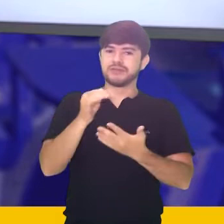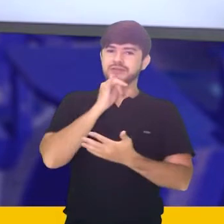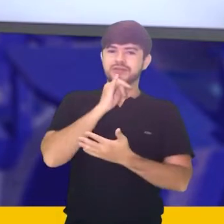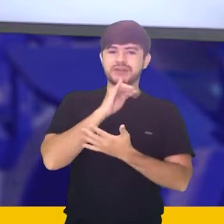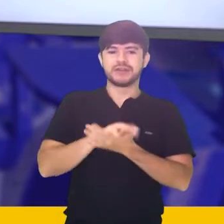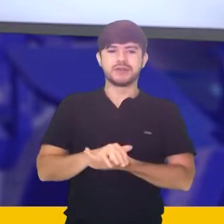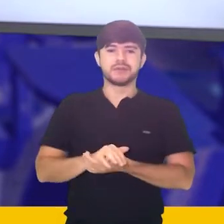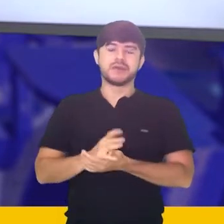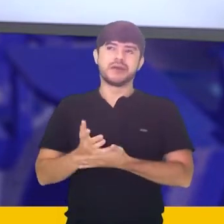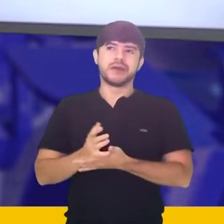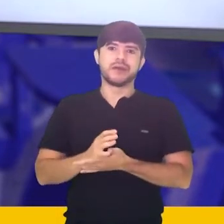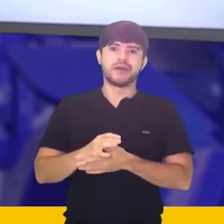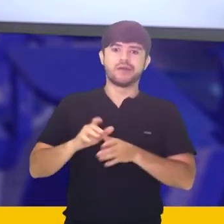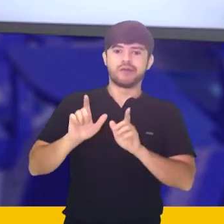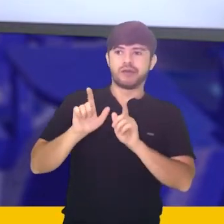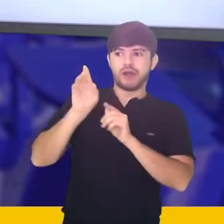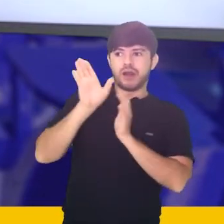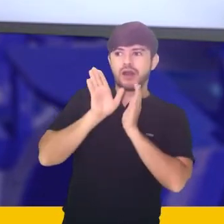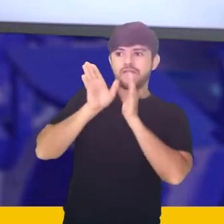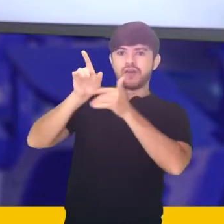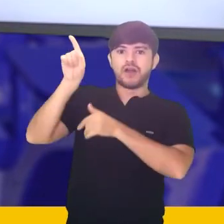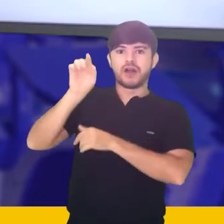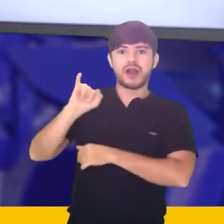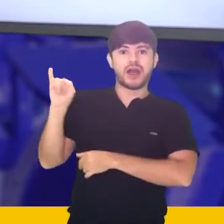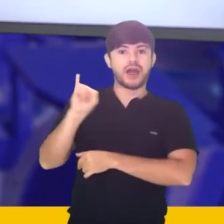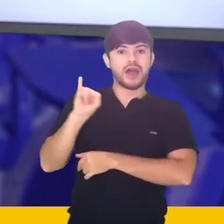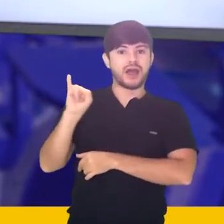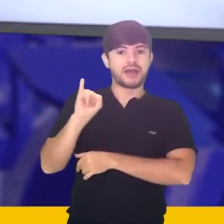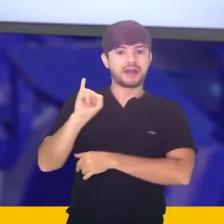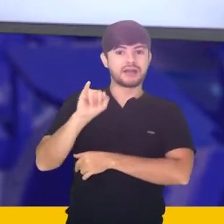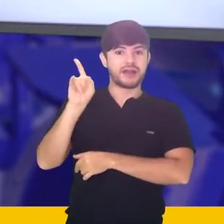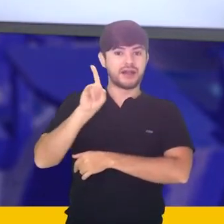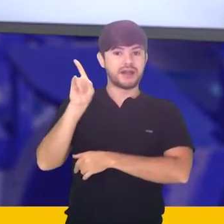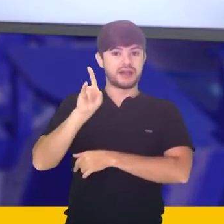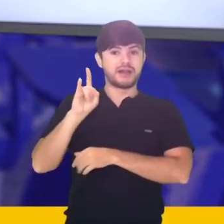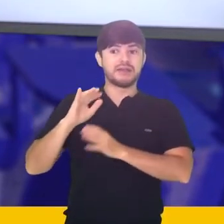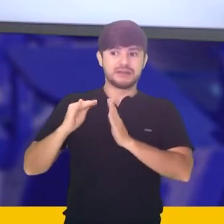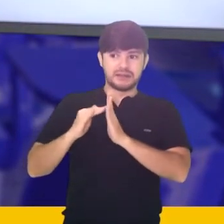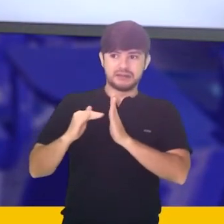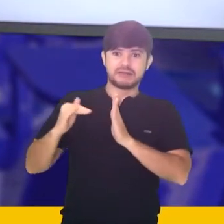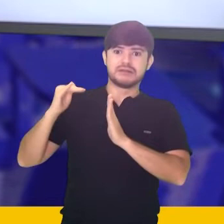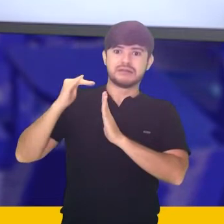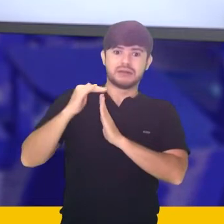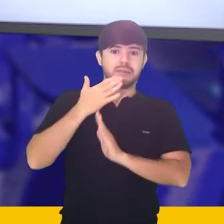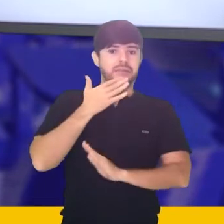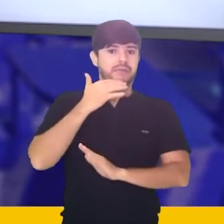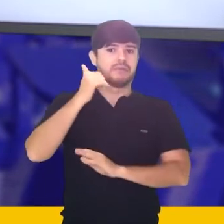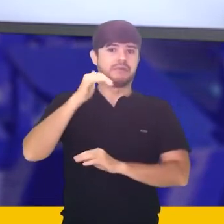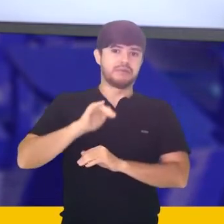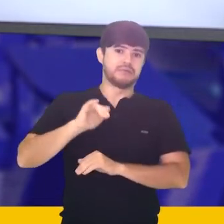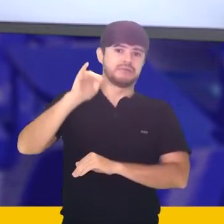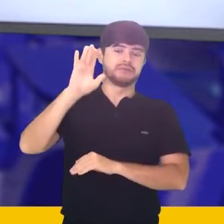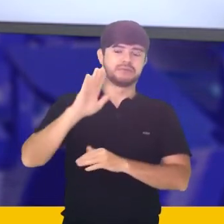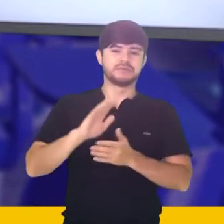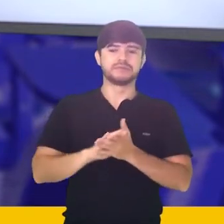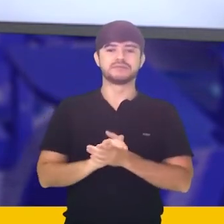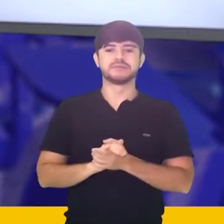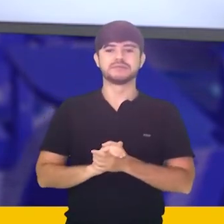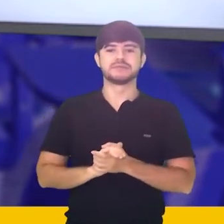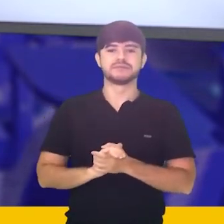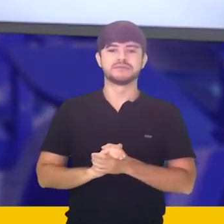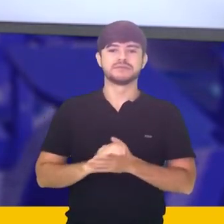por exemplo, tá bom? Então, aqui a gente fecha esses dois conceitos e a gente vai caminhando para o nosso